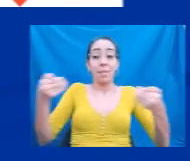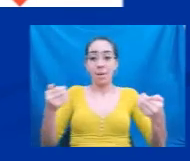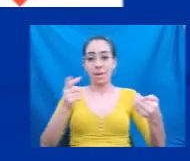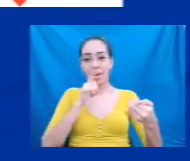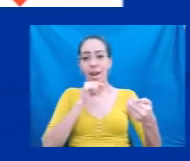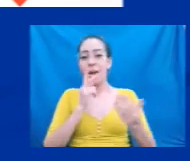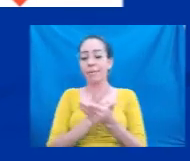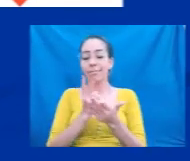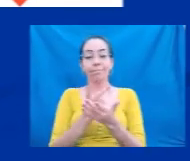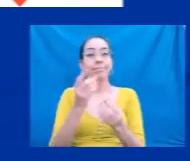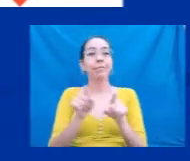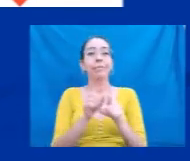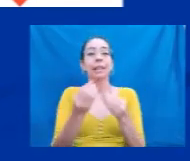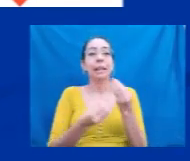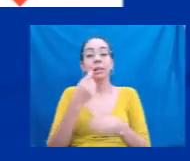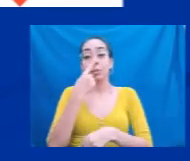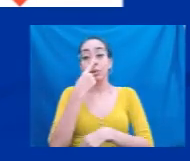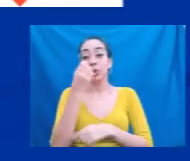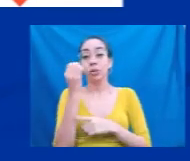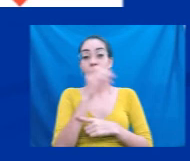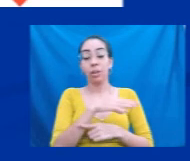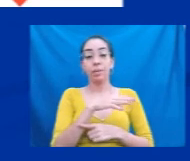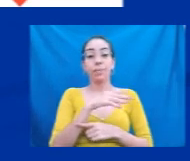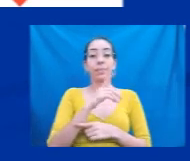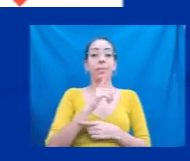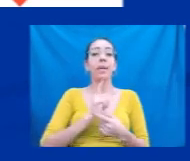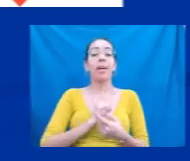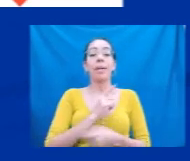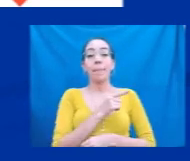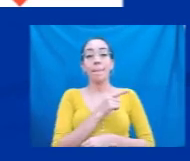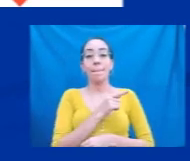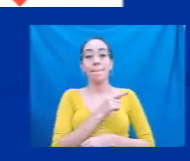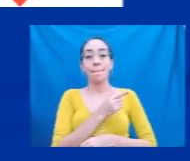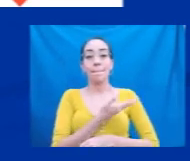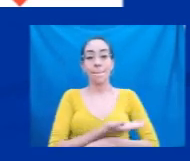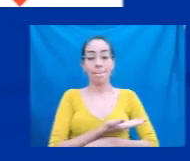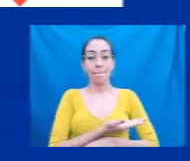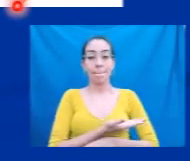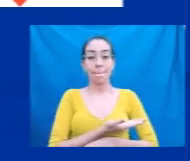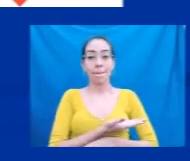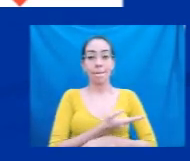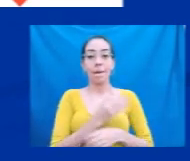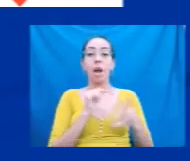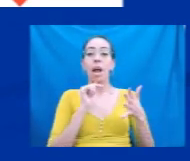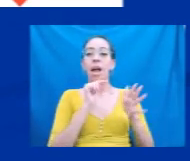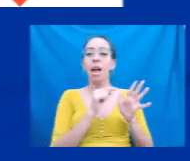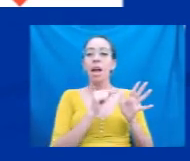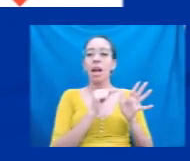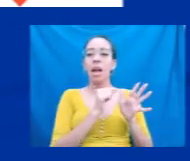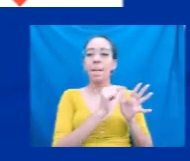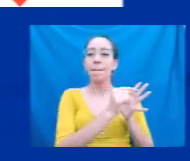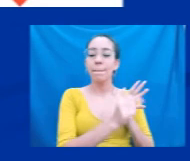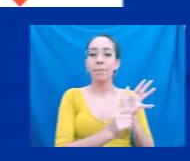água. Então, cloreto férrico, o anidrido do ácido maleico, cianeto, acetato de etilo, tolueno, ácido